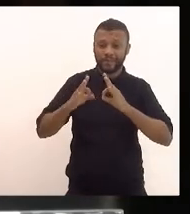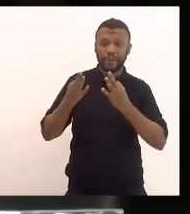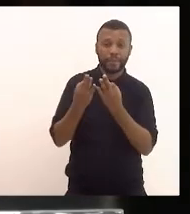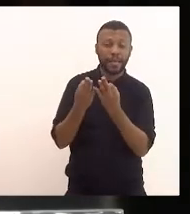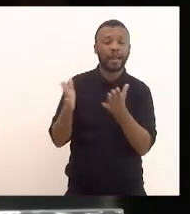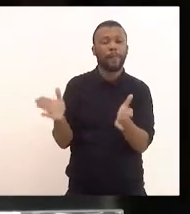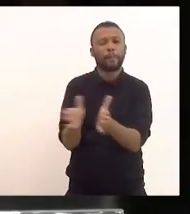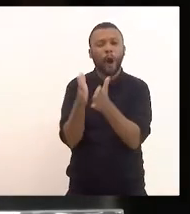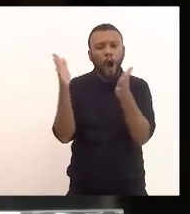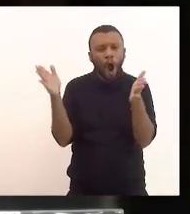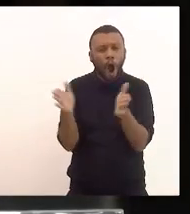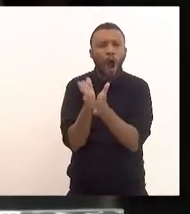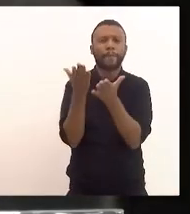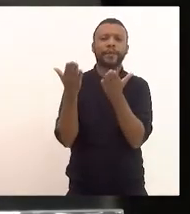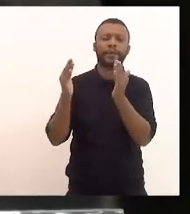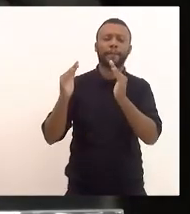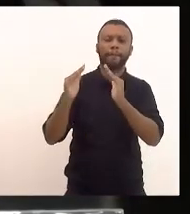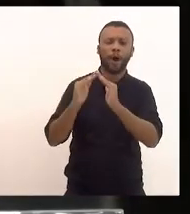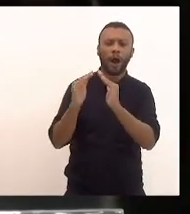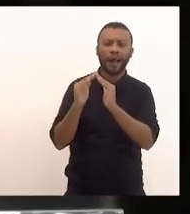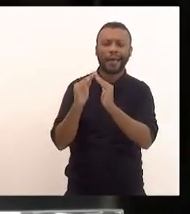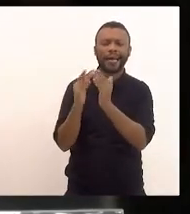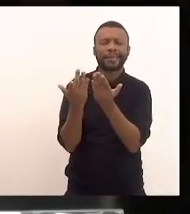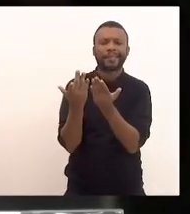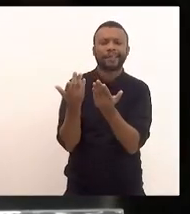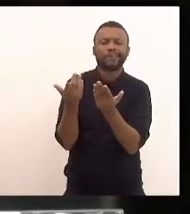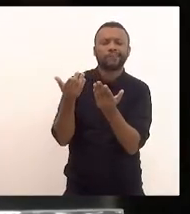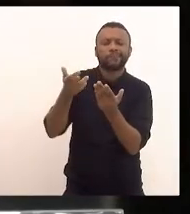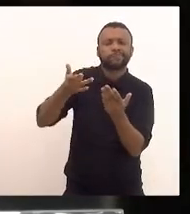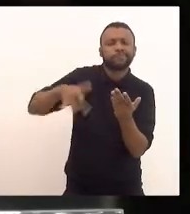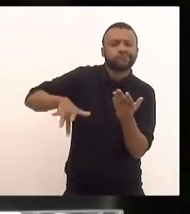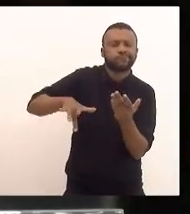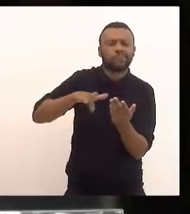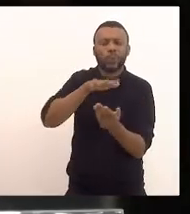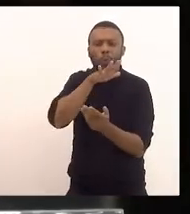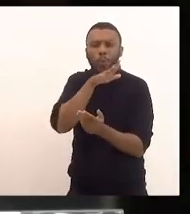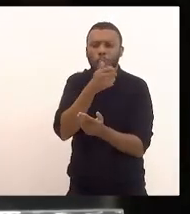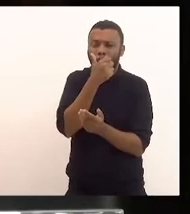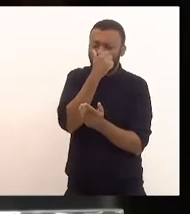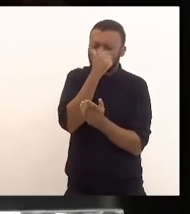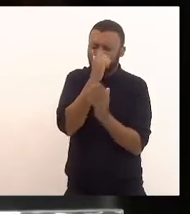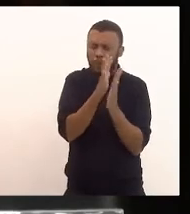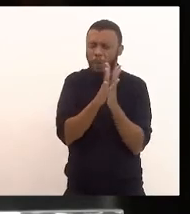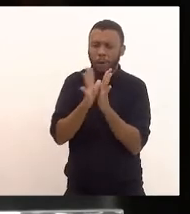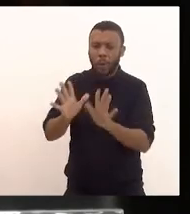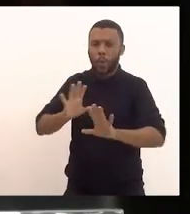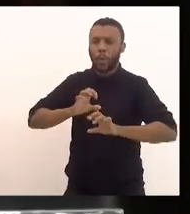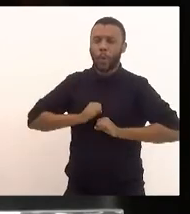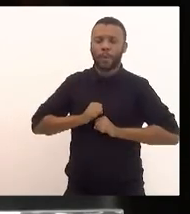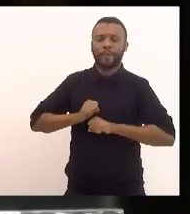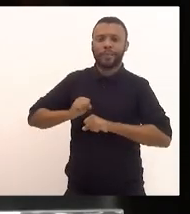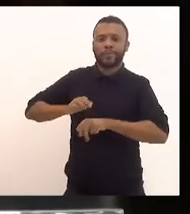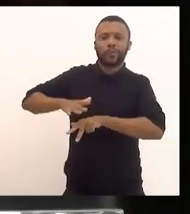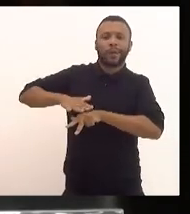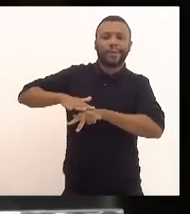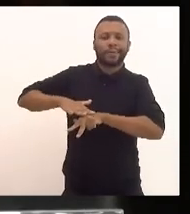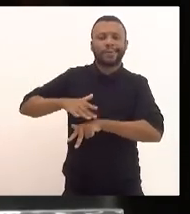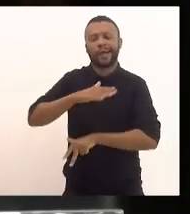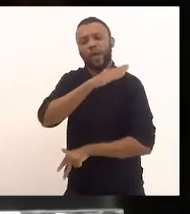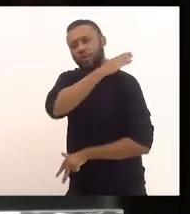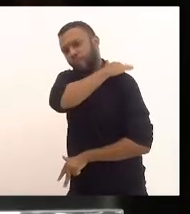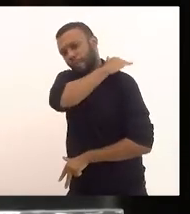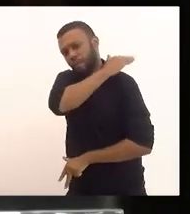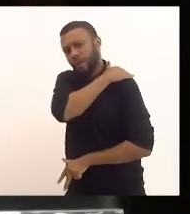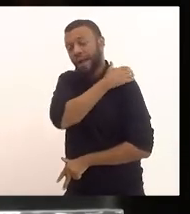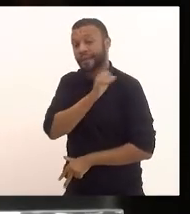na tuberculose né o morrem de tuberculose no Brasil e no Rio de Janeiro mal a gente se tiver com base no Rio de Janeiro ela é na